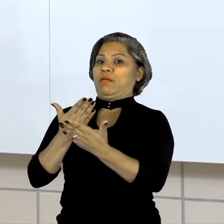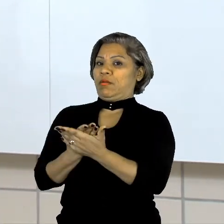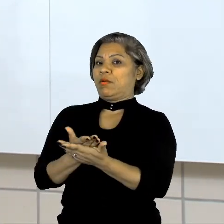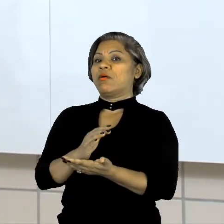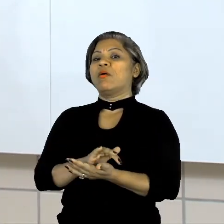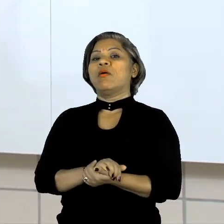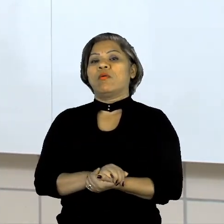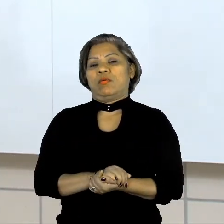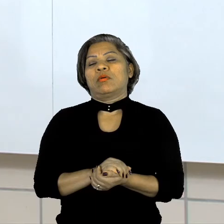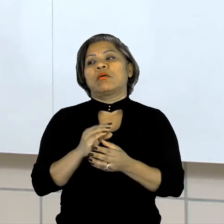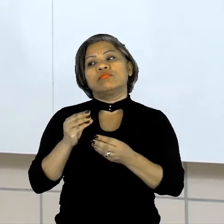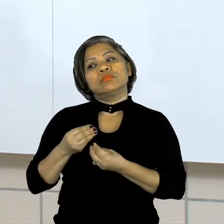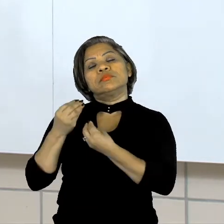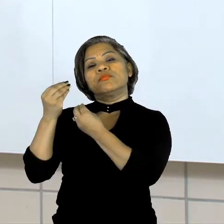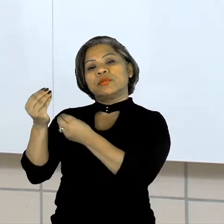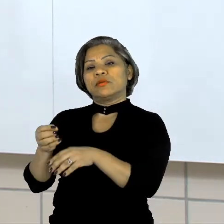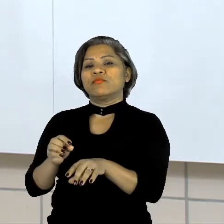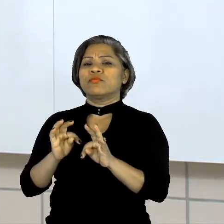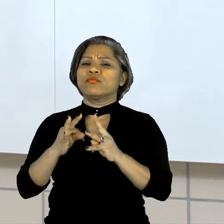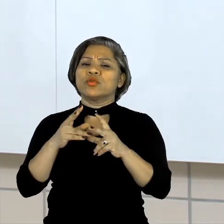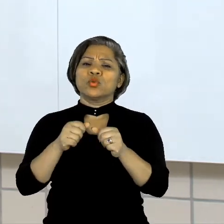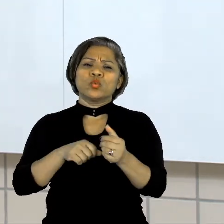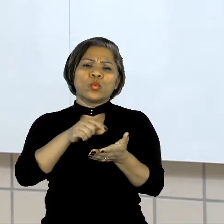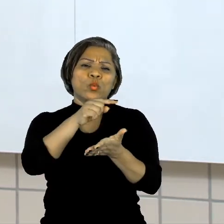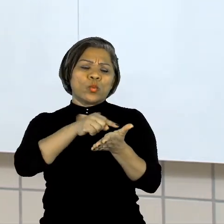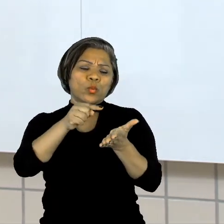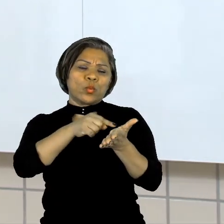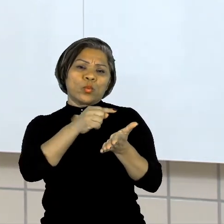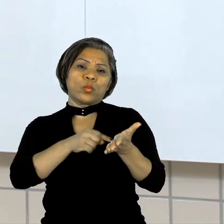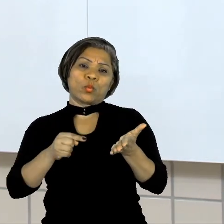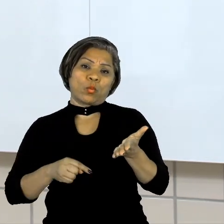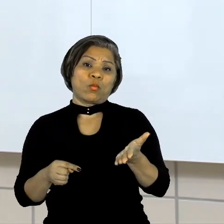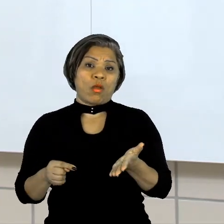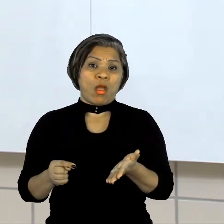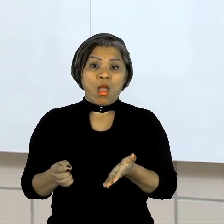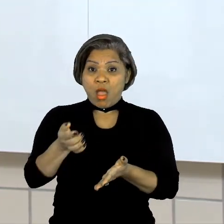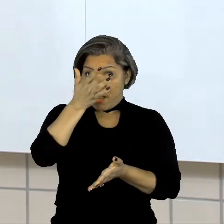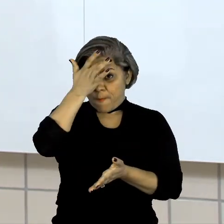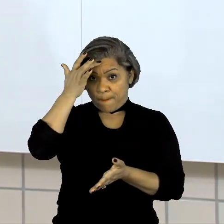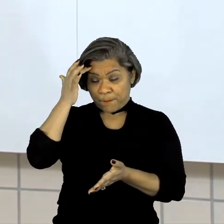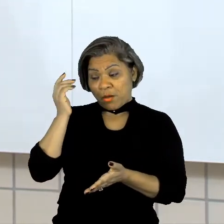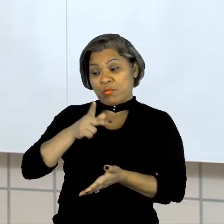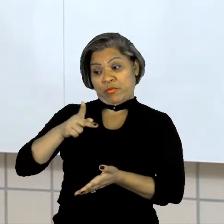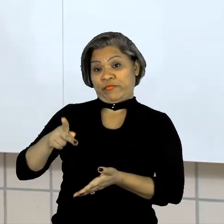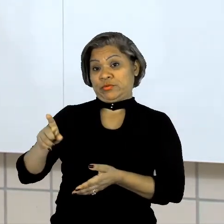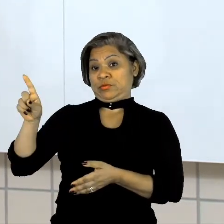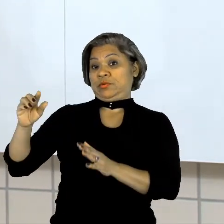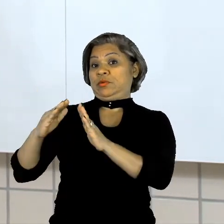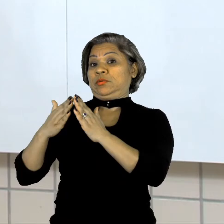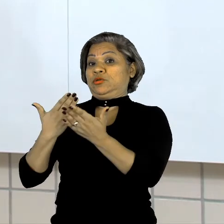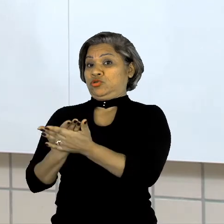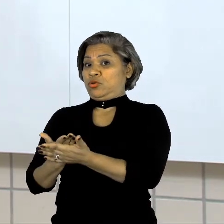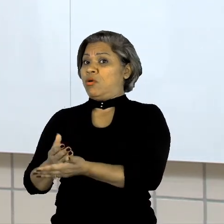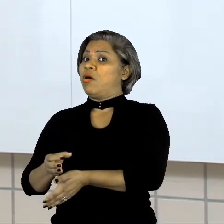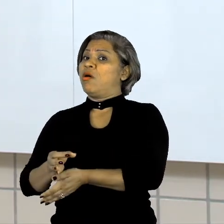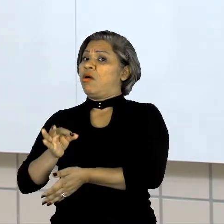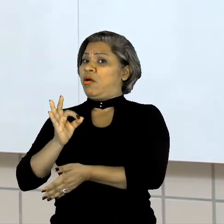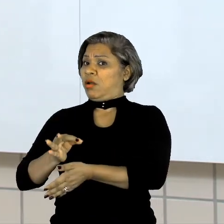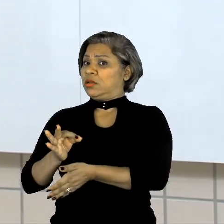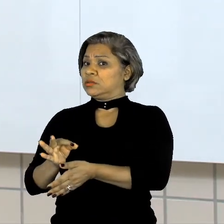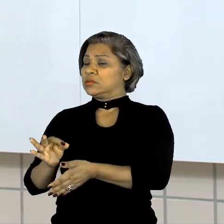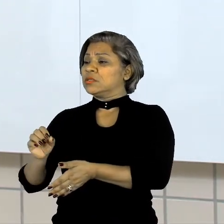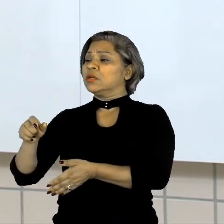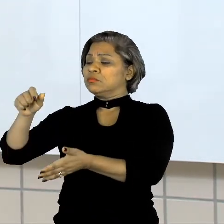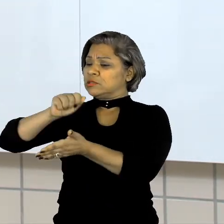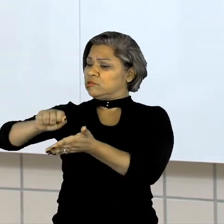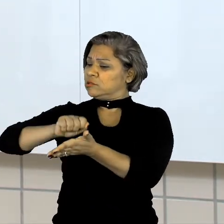tudo marcadinho ali e o pessoal lá da escola está corrigindo essas atividades de vocês. Então não está sendo uma coisa assim feita por fazer,